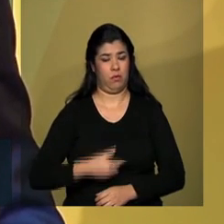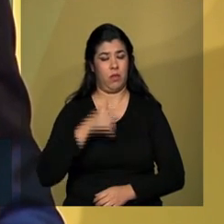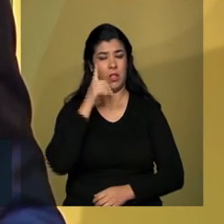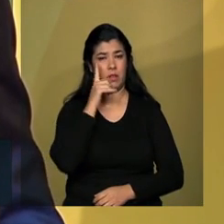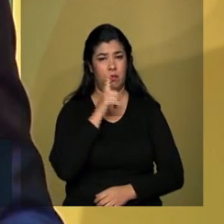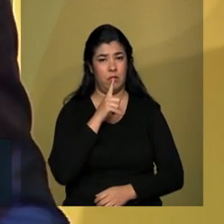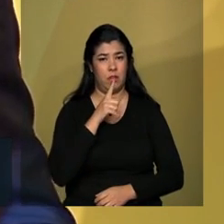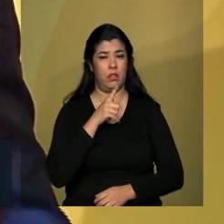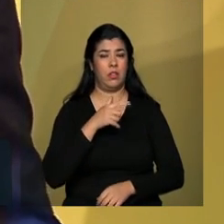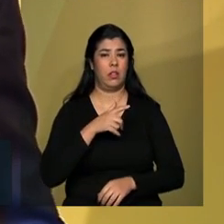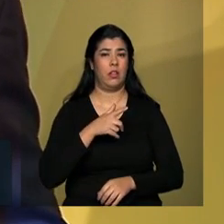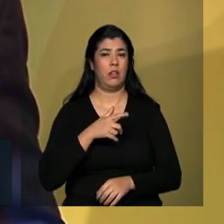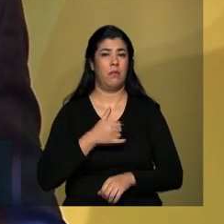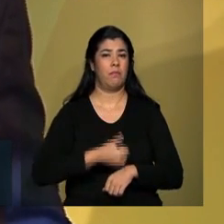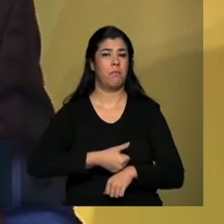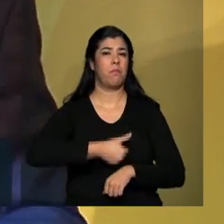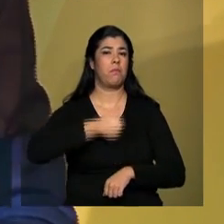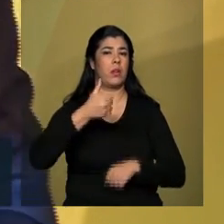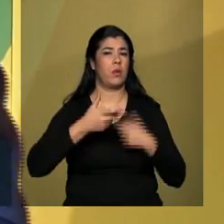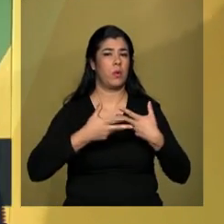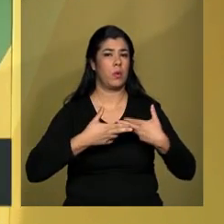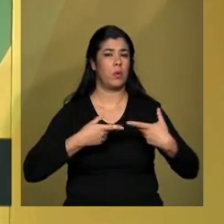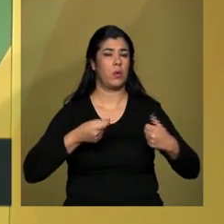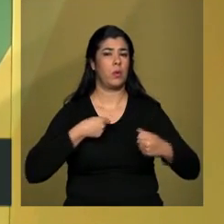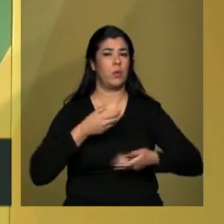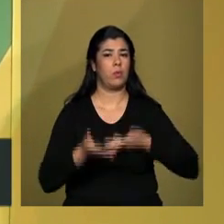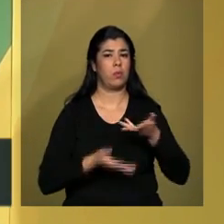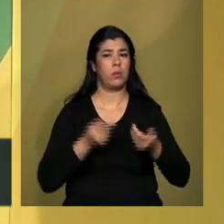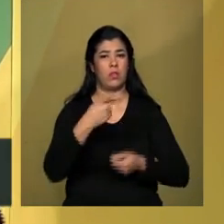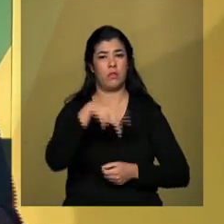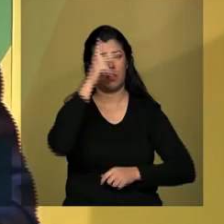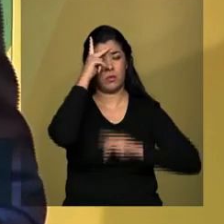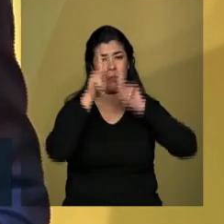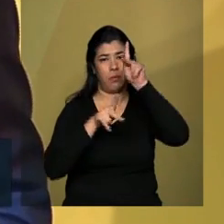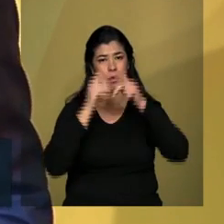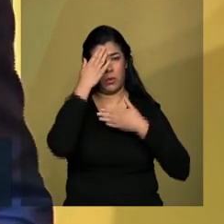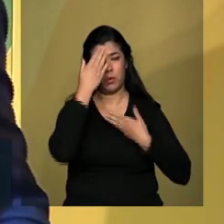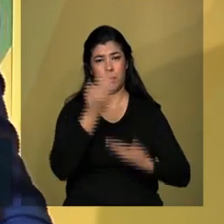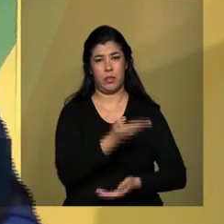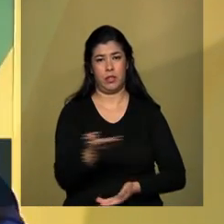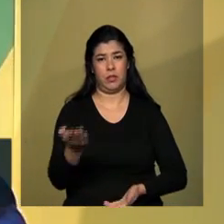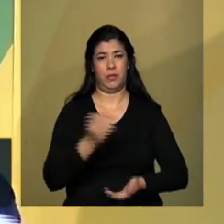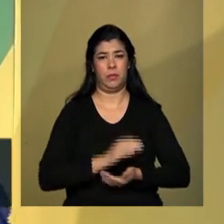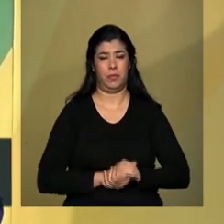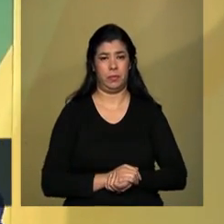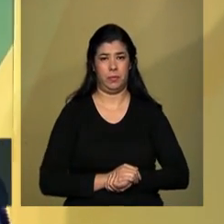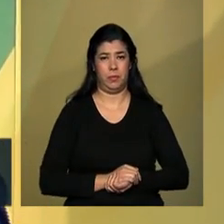para atender as necessidades do povo sobre o Estado. Muito obrigado.